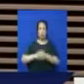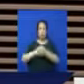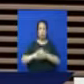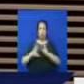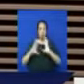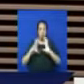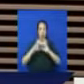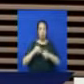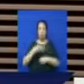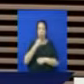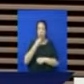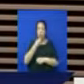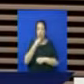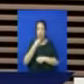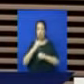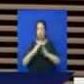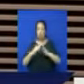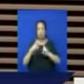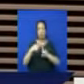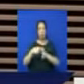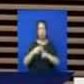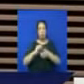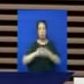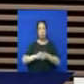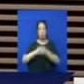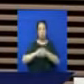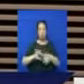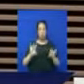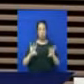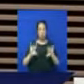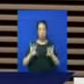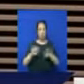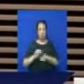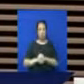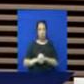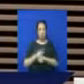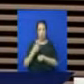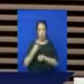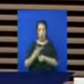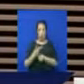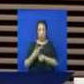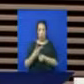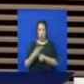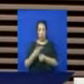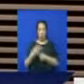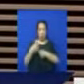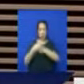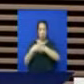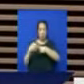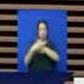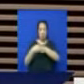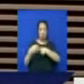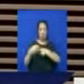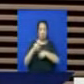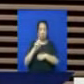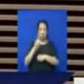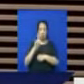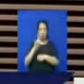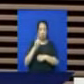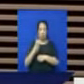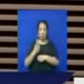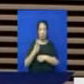Um cumprimento especial aos dois queridos colegas ex-vereadores